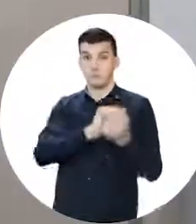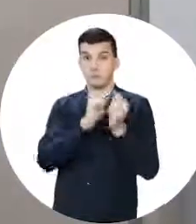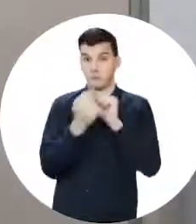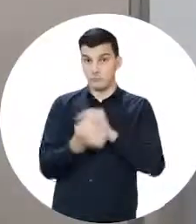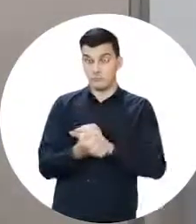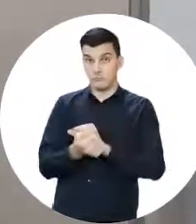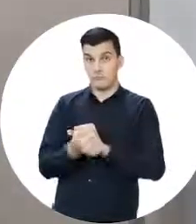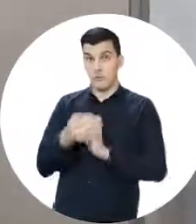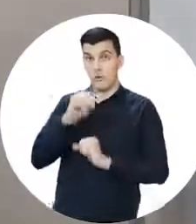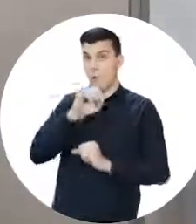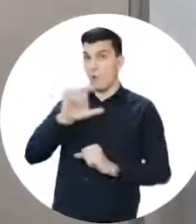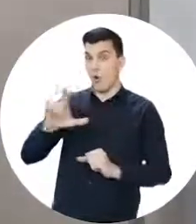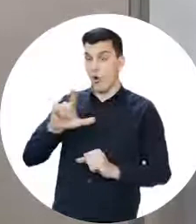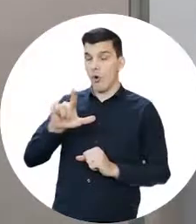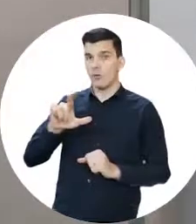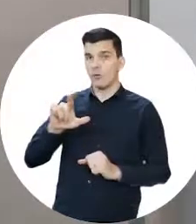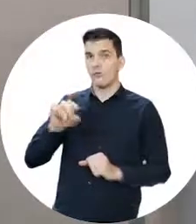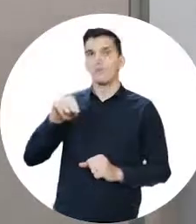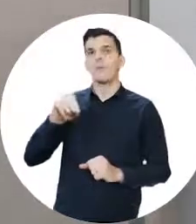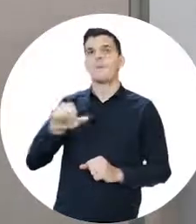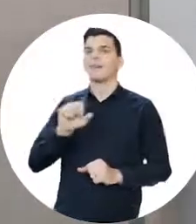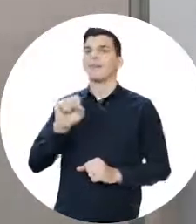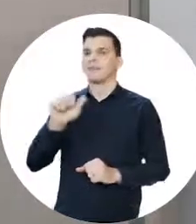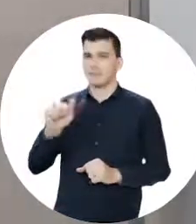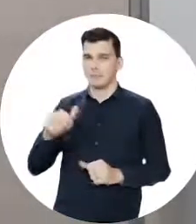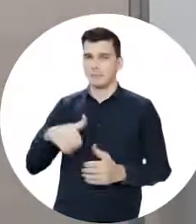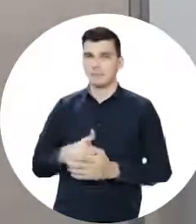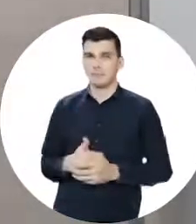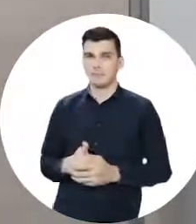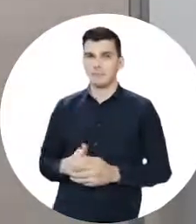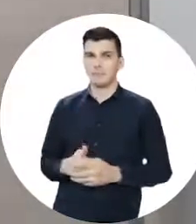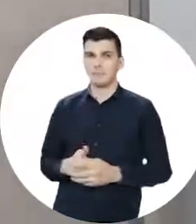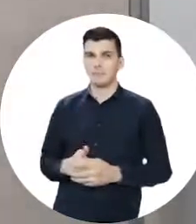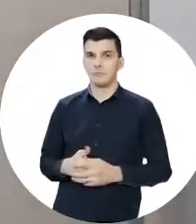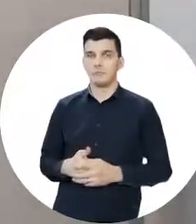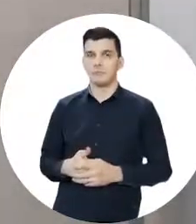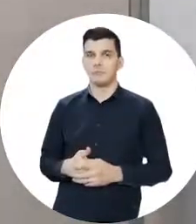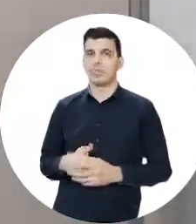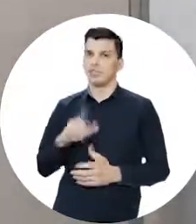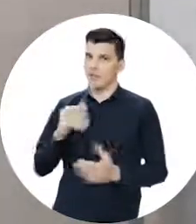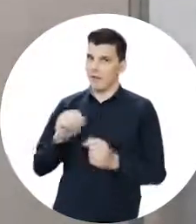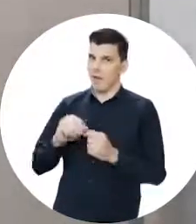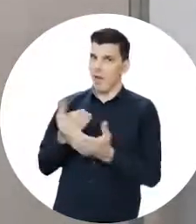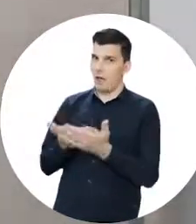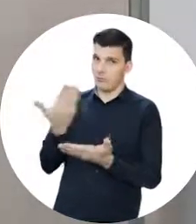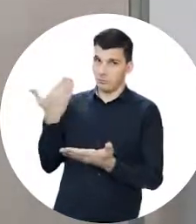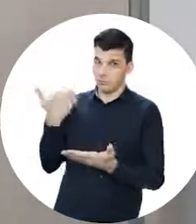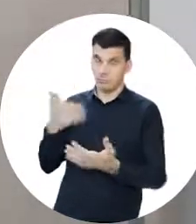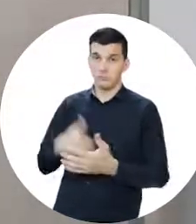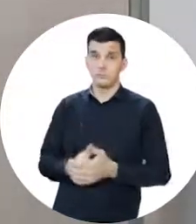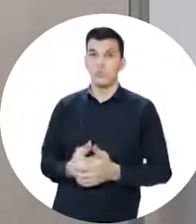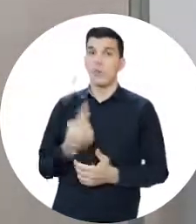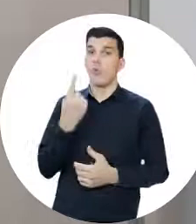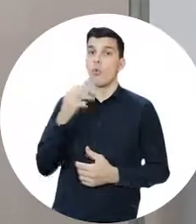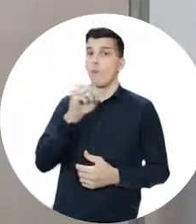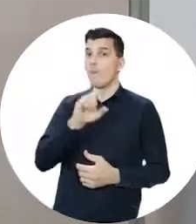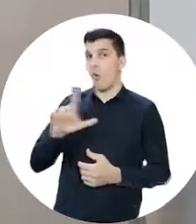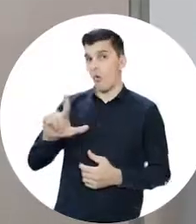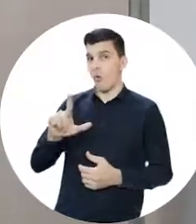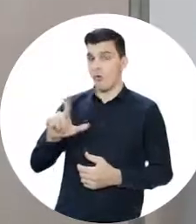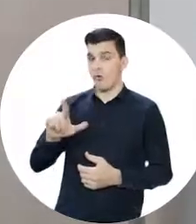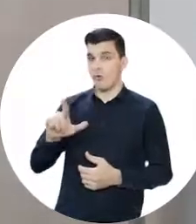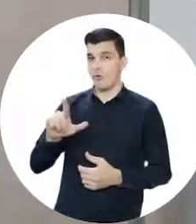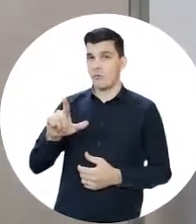transforma esse número de mols em massa. A gente já fez isso algumas aulas anteriores. 1 mol de